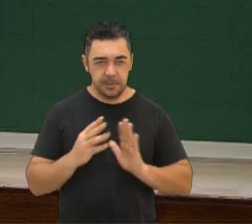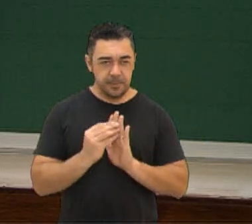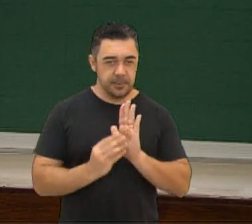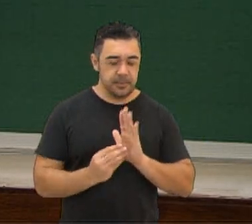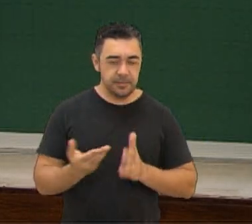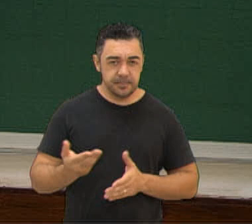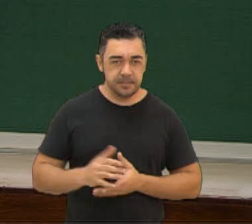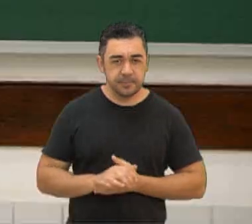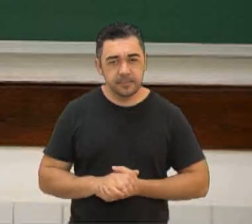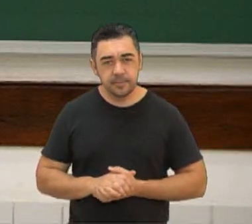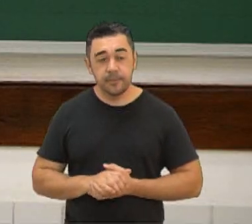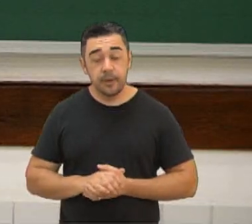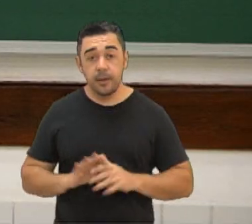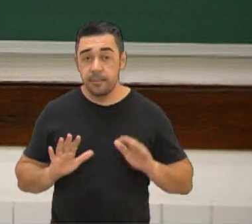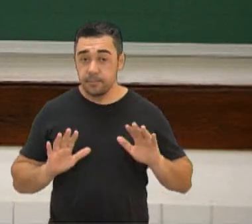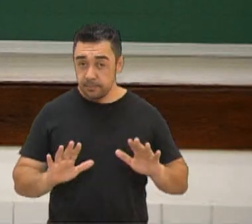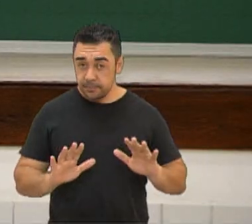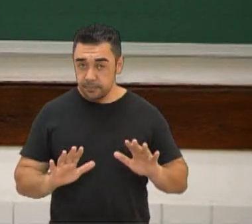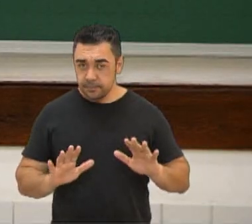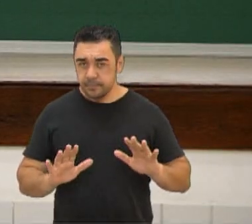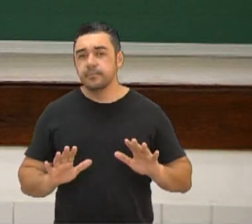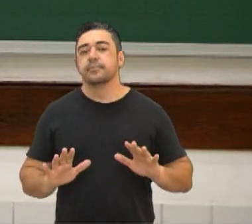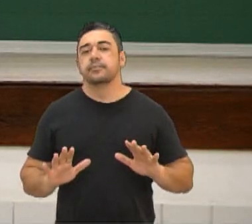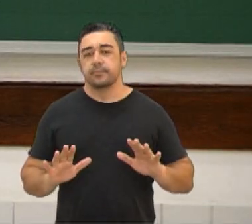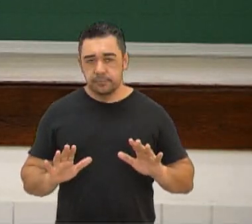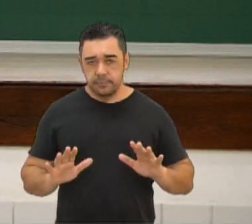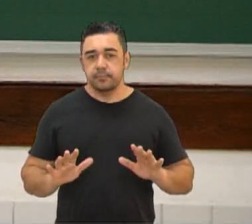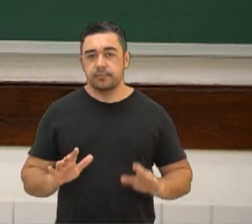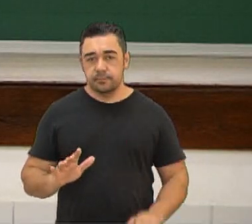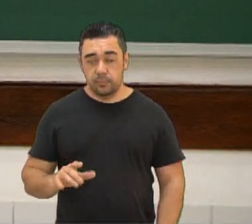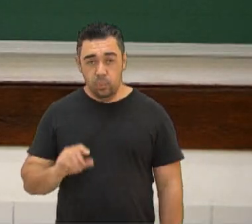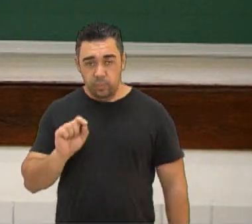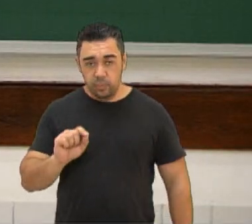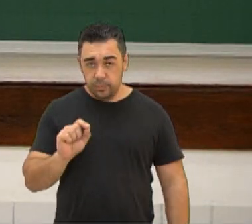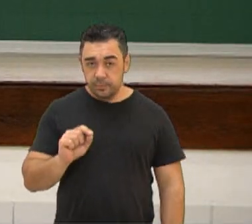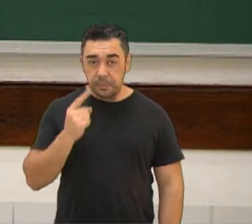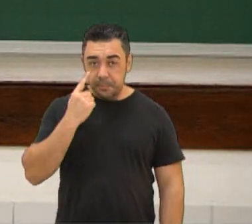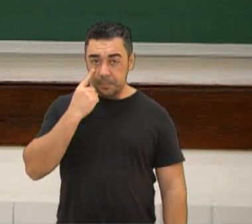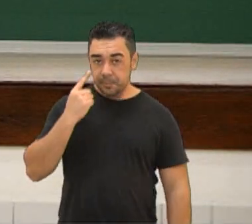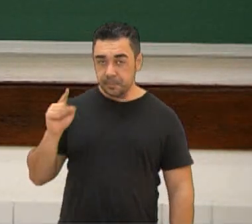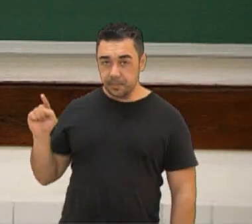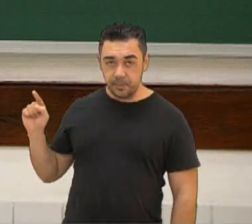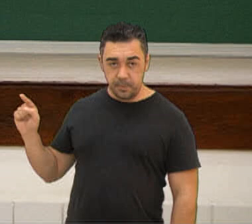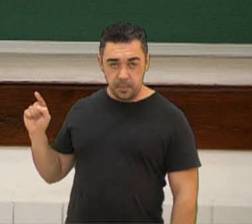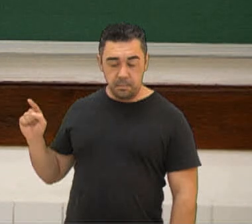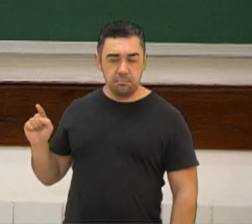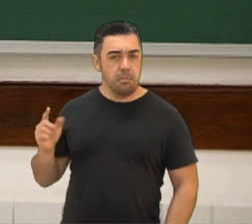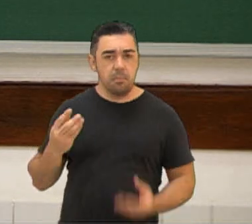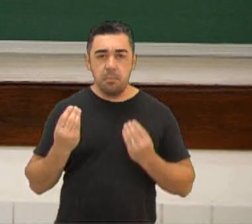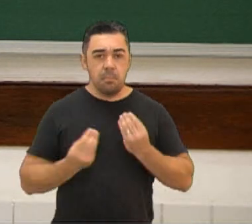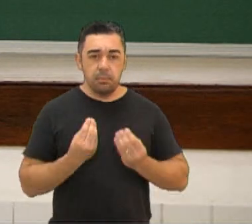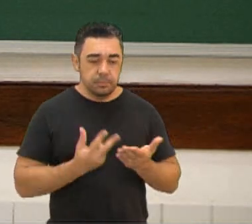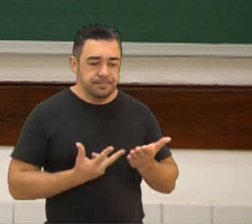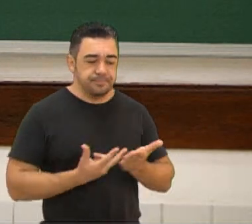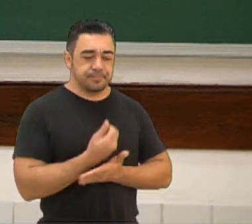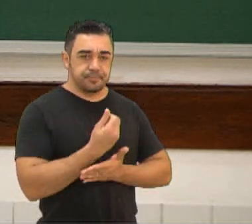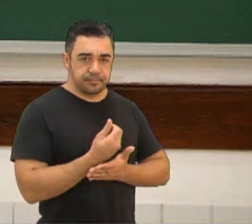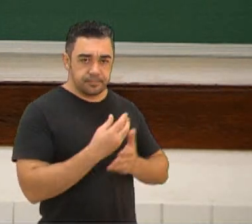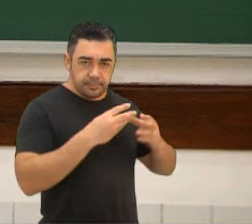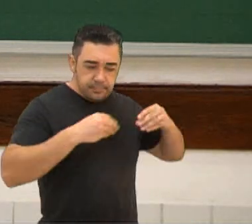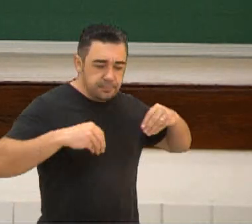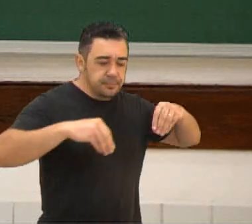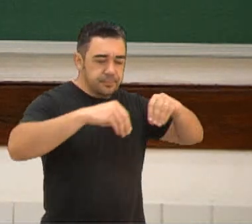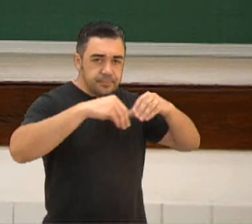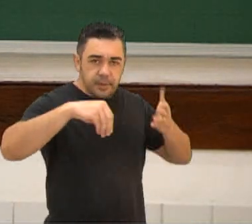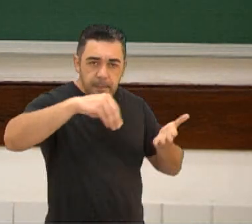conteúdo. Mas, veja só, gente, para pegar esses temperos, esses artigos de